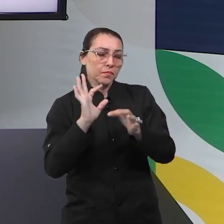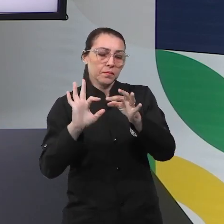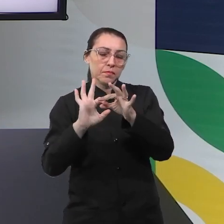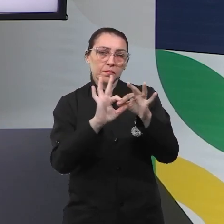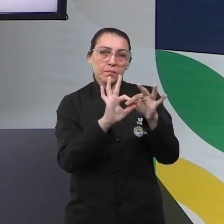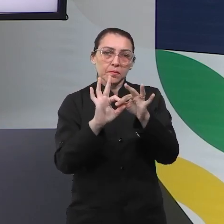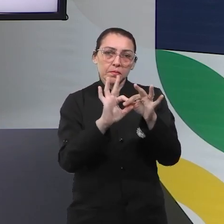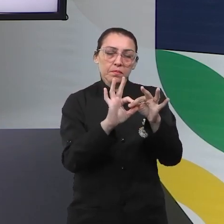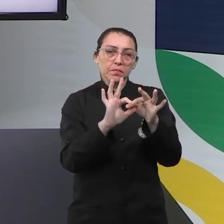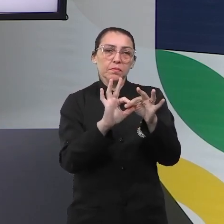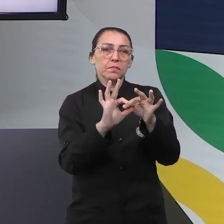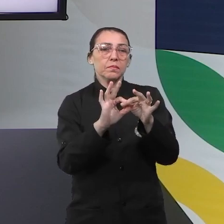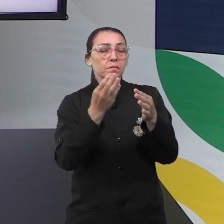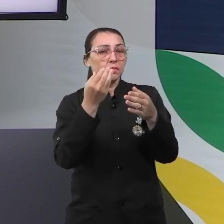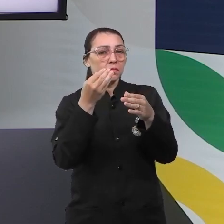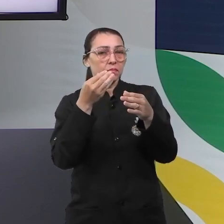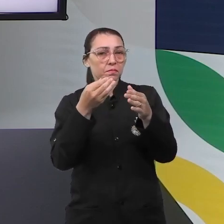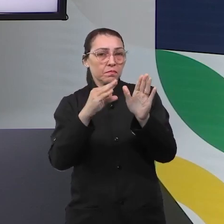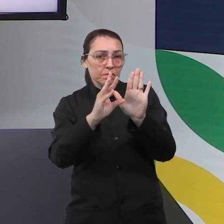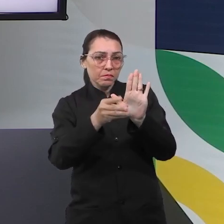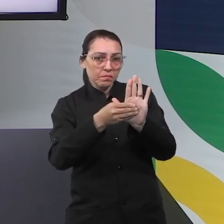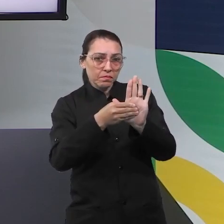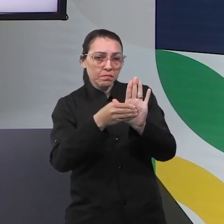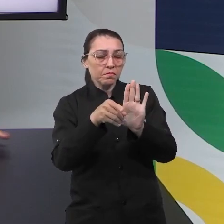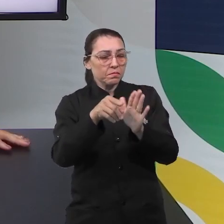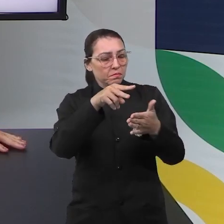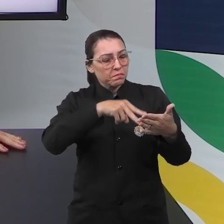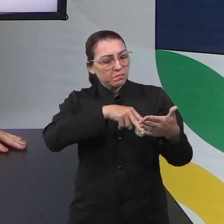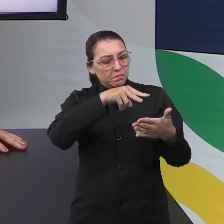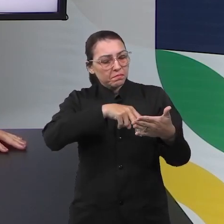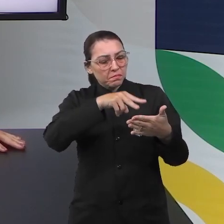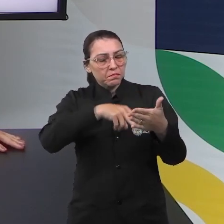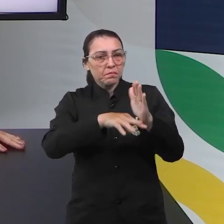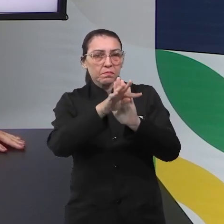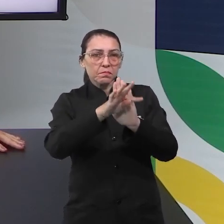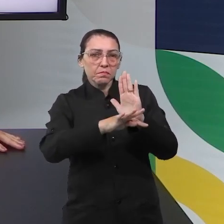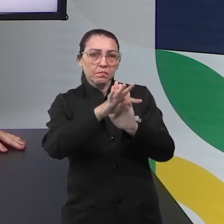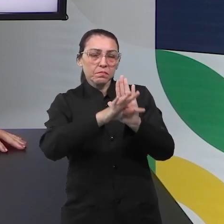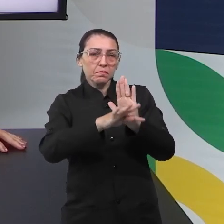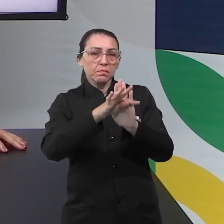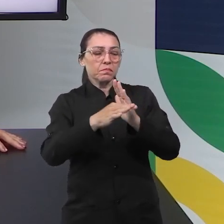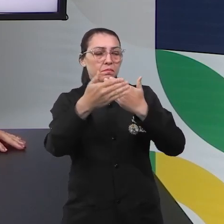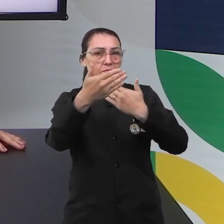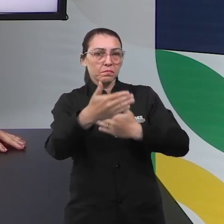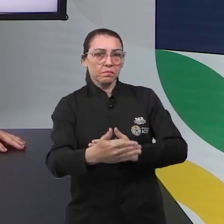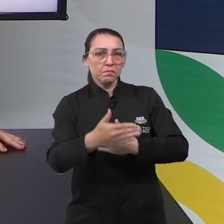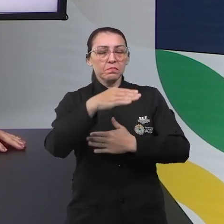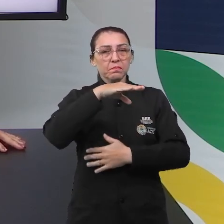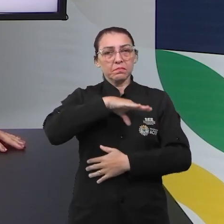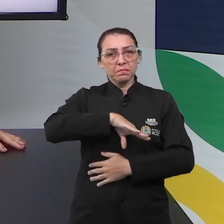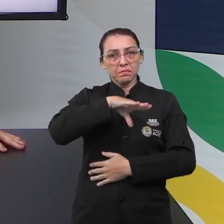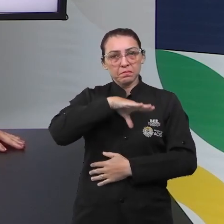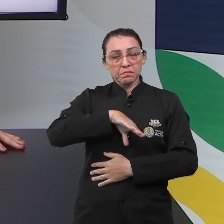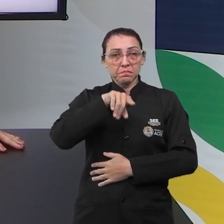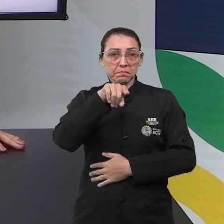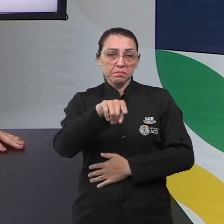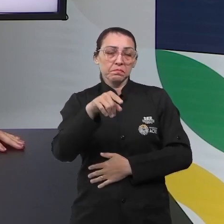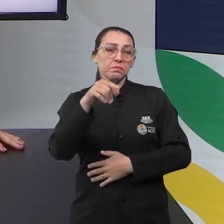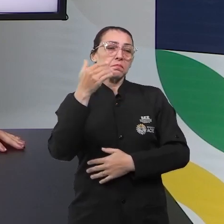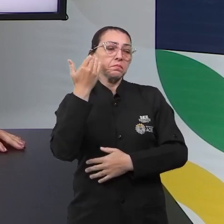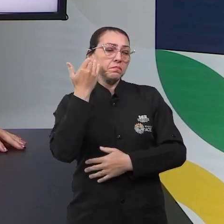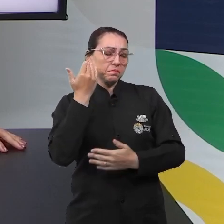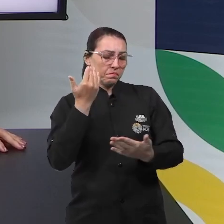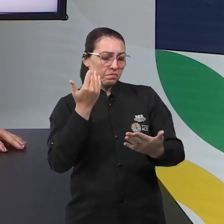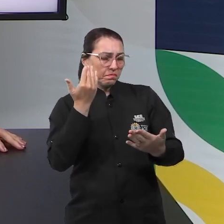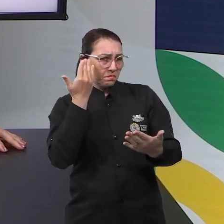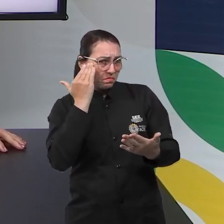que ela foi inserida. Quando você está lendo um texto lá na sua prova de língua portuguesa e você vai